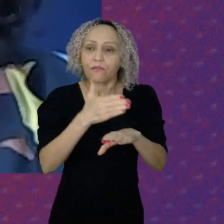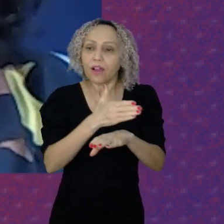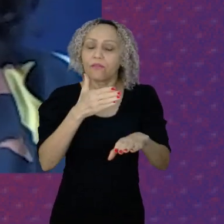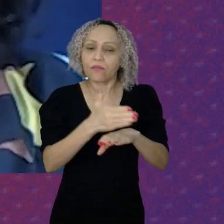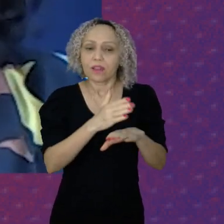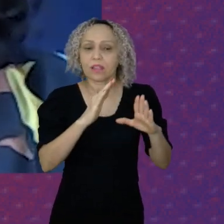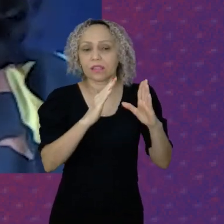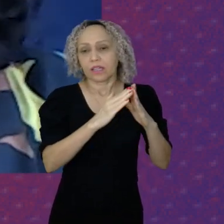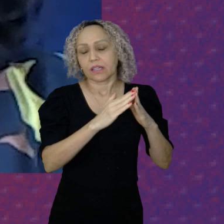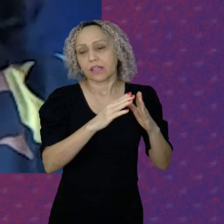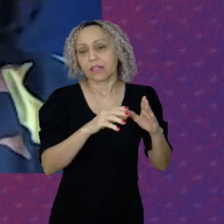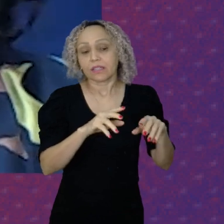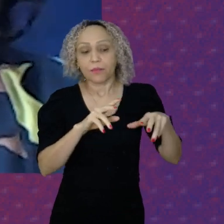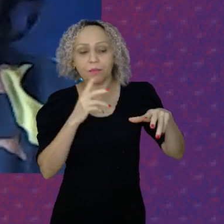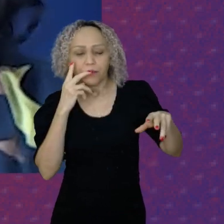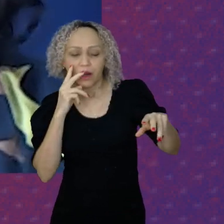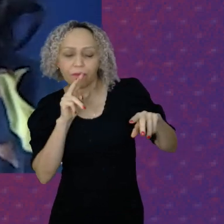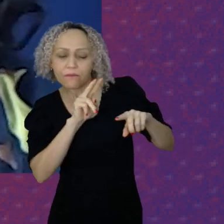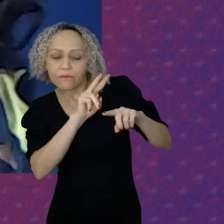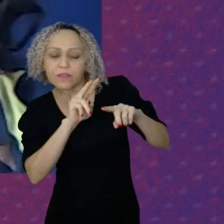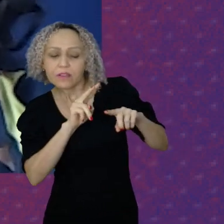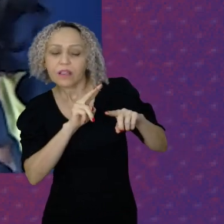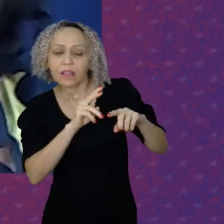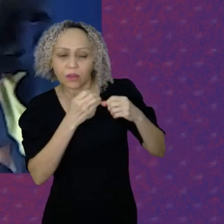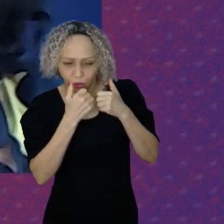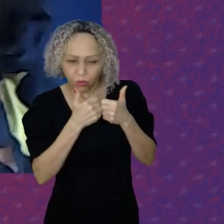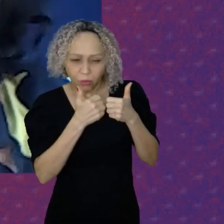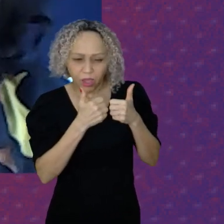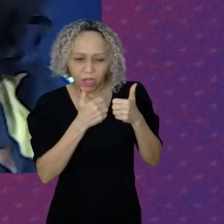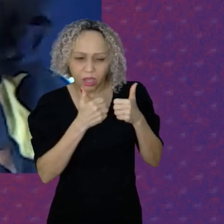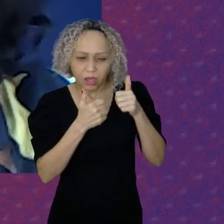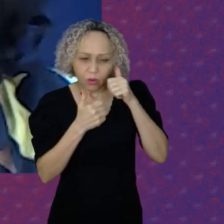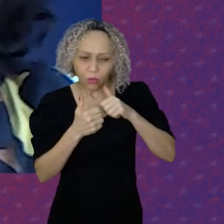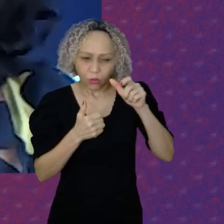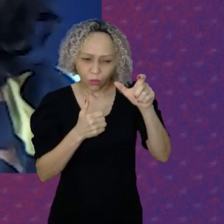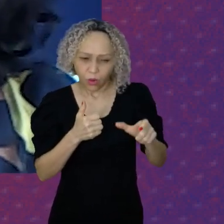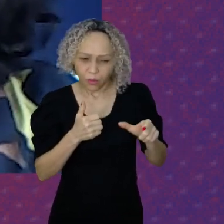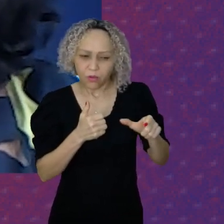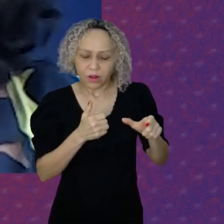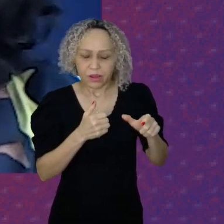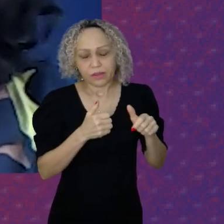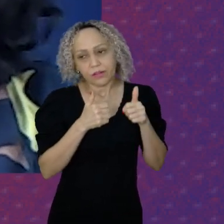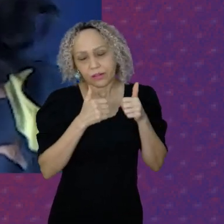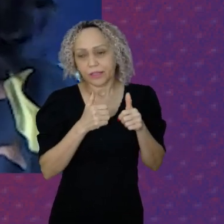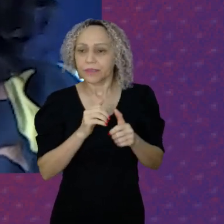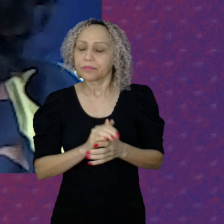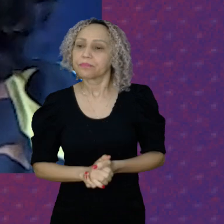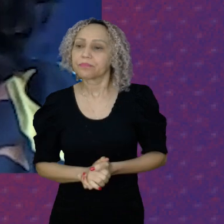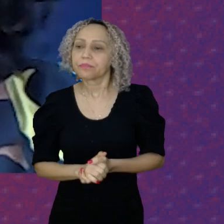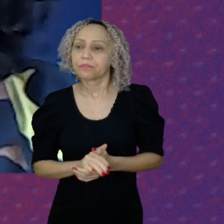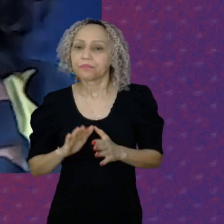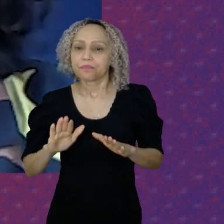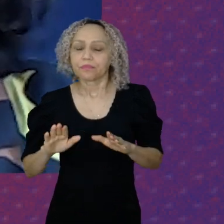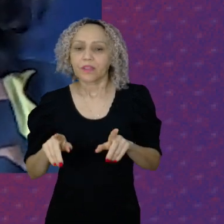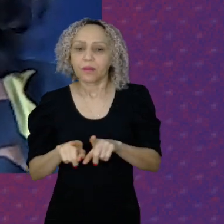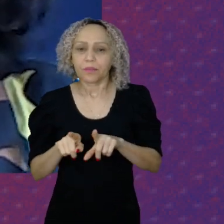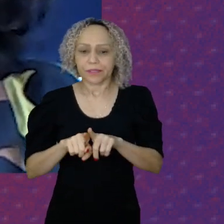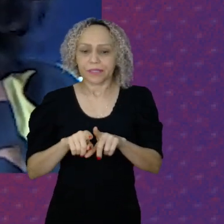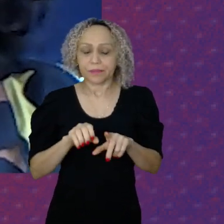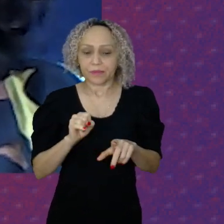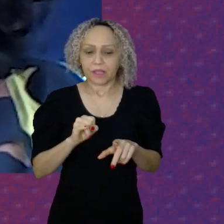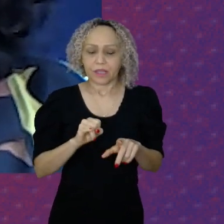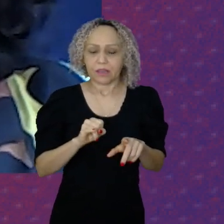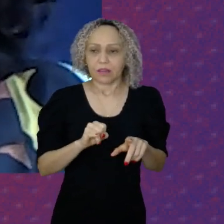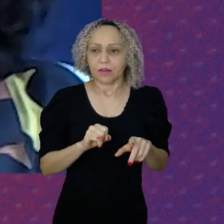instrumento que ativa a chamada dessas patrulhas que se deslocam imediatamente,